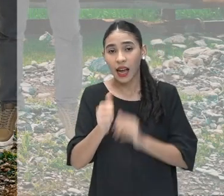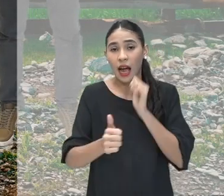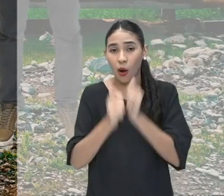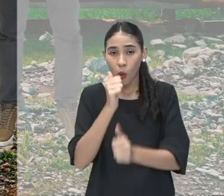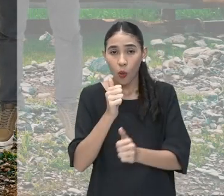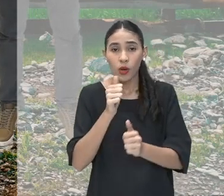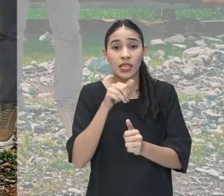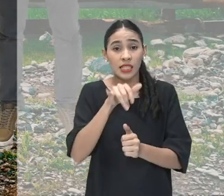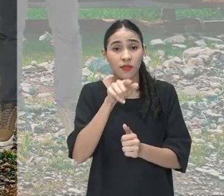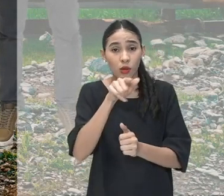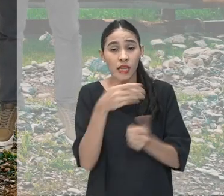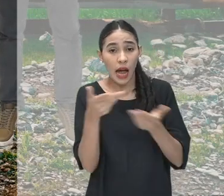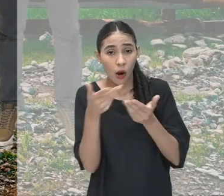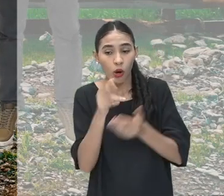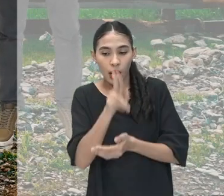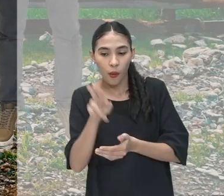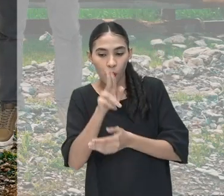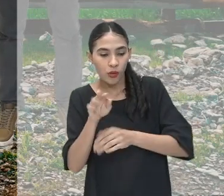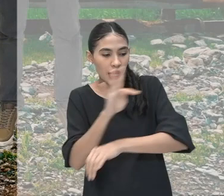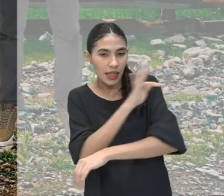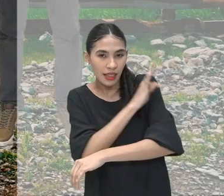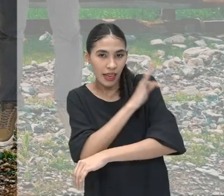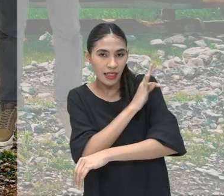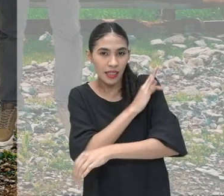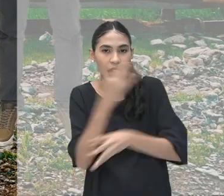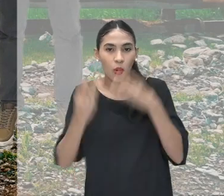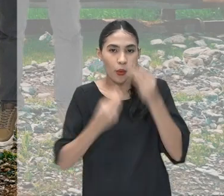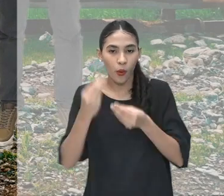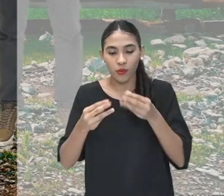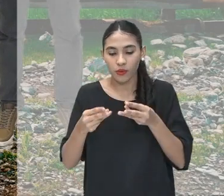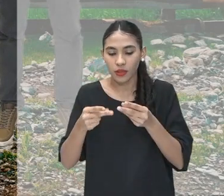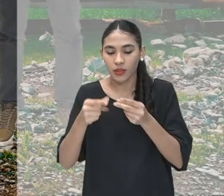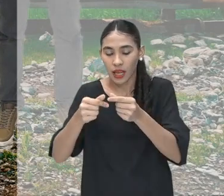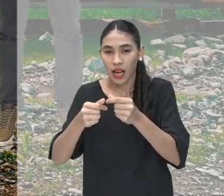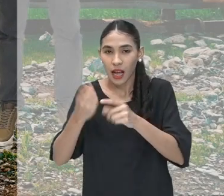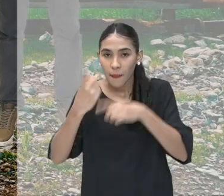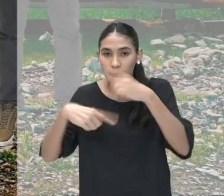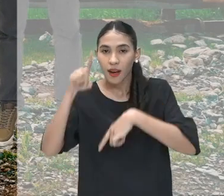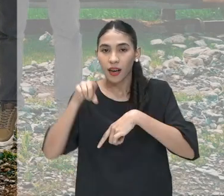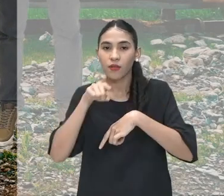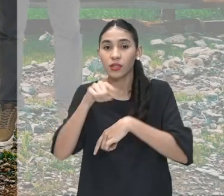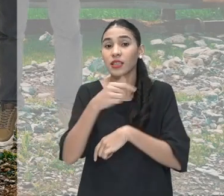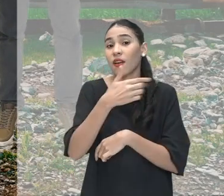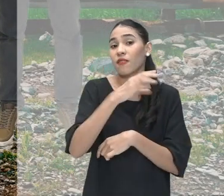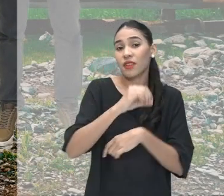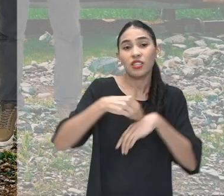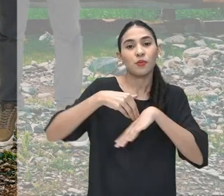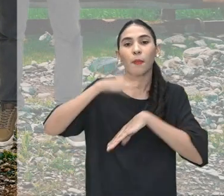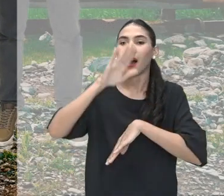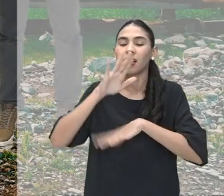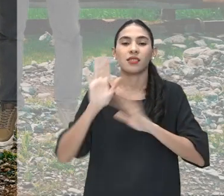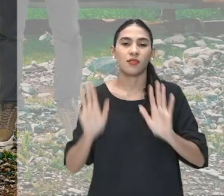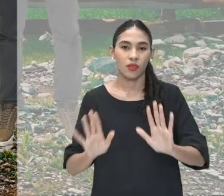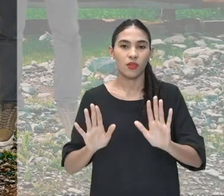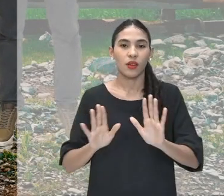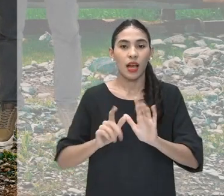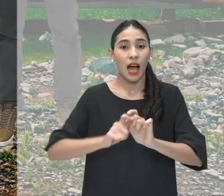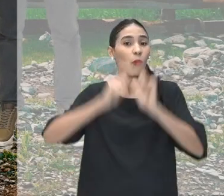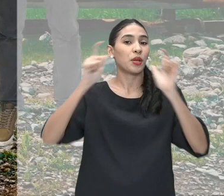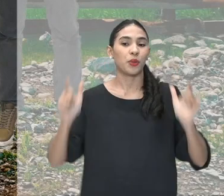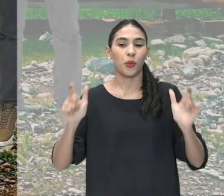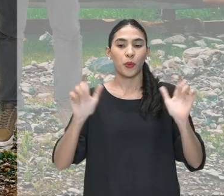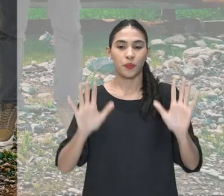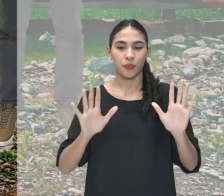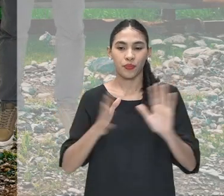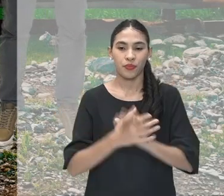técnicas ali de melhoramento da terra, você vai produzir 20 sacas. Então, você aumentou a